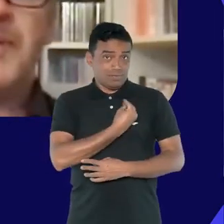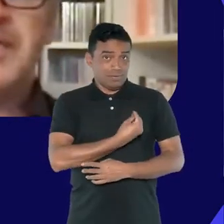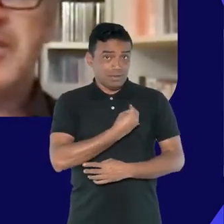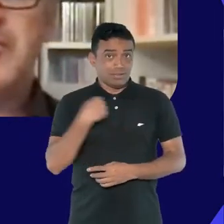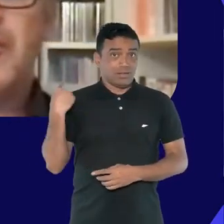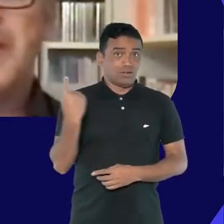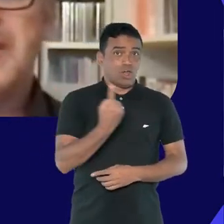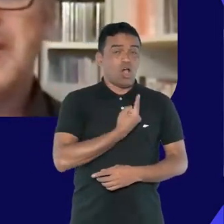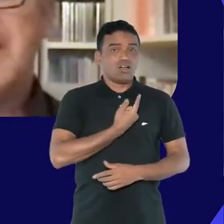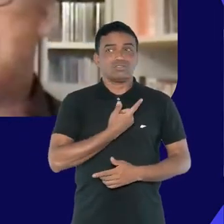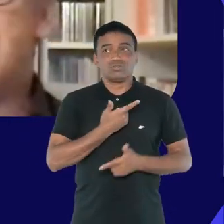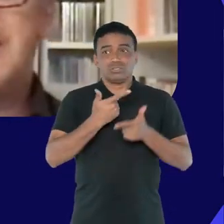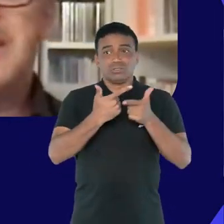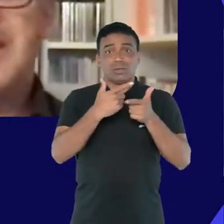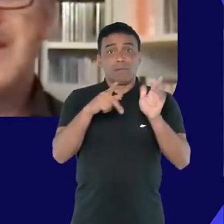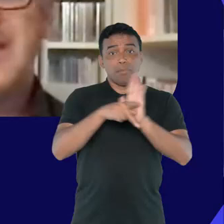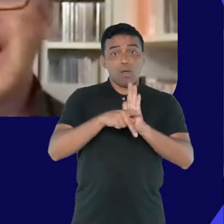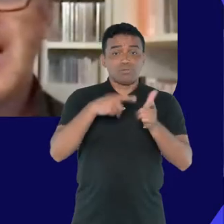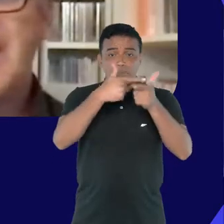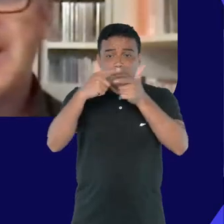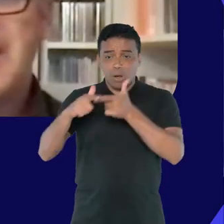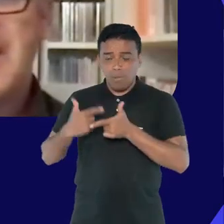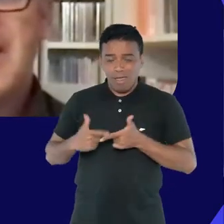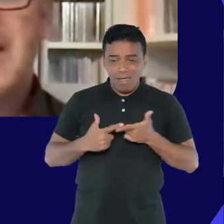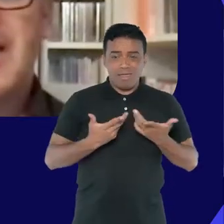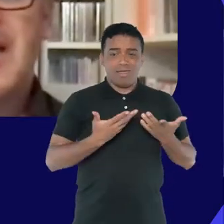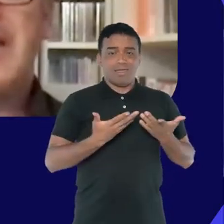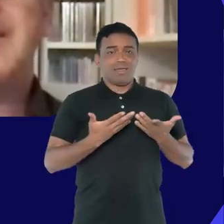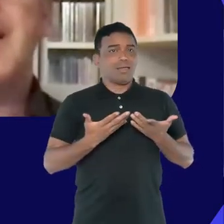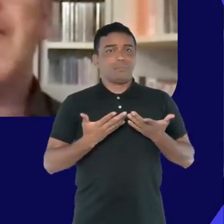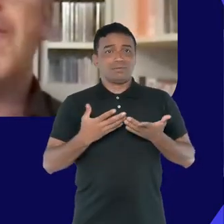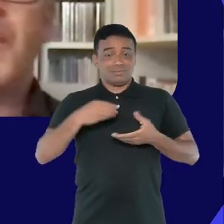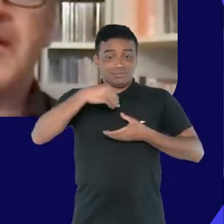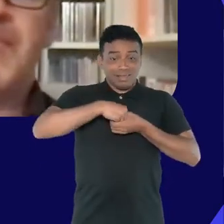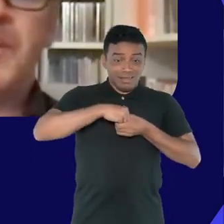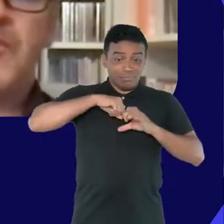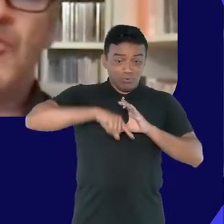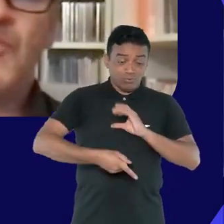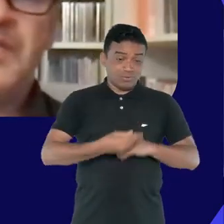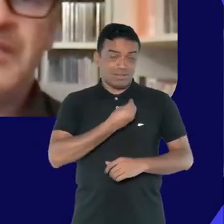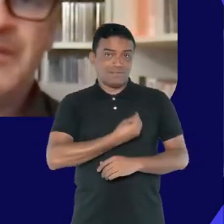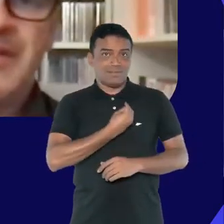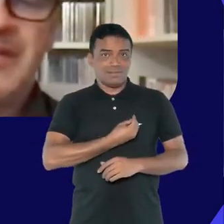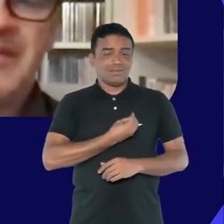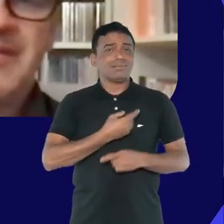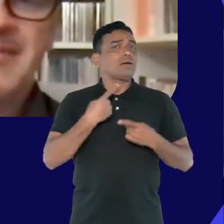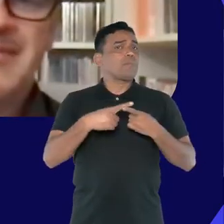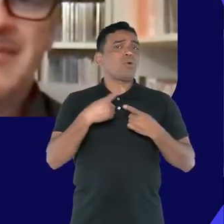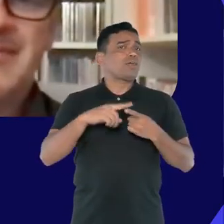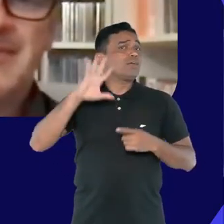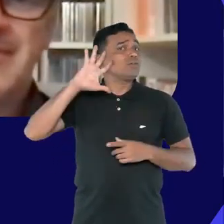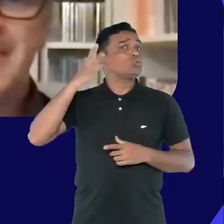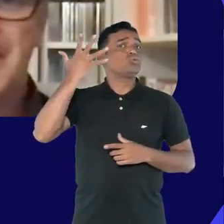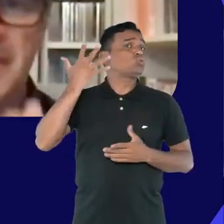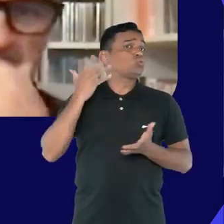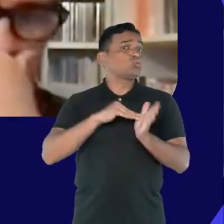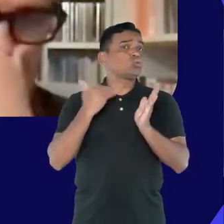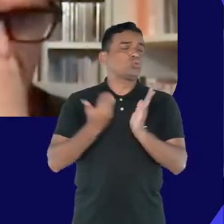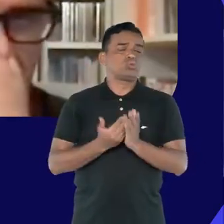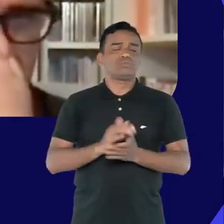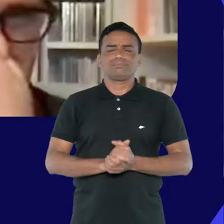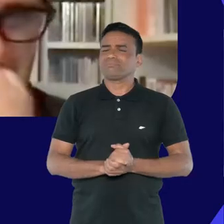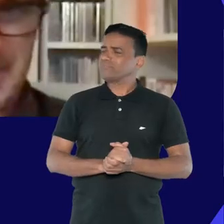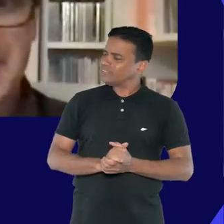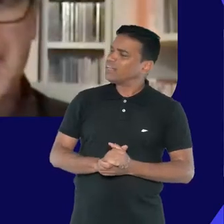nossas próprias questões existenciais, a razão para tudo isto, não é? E a sensação que a gente